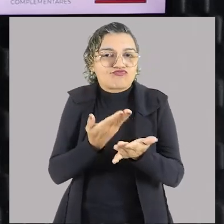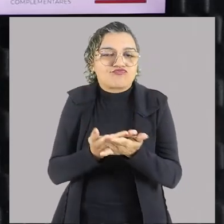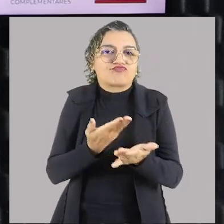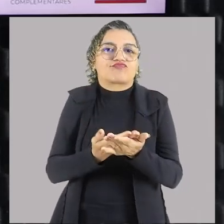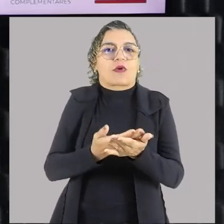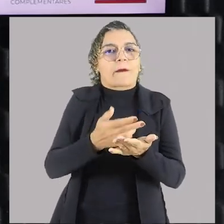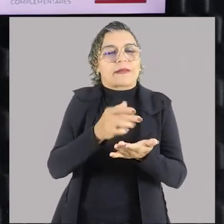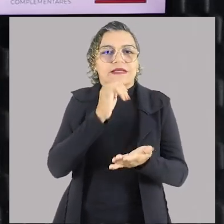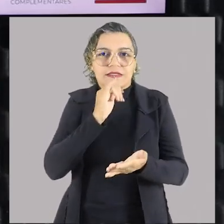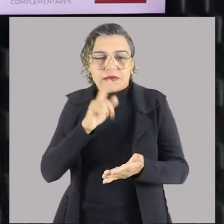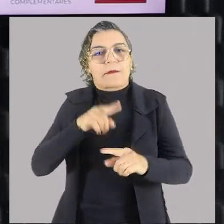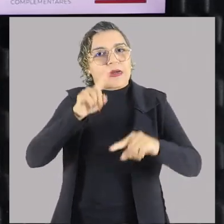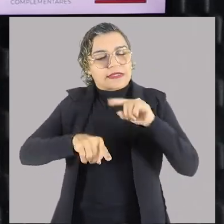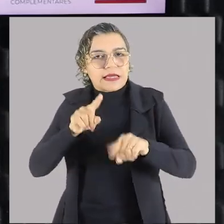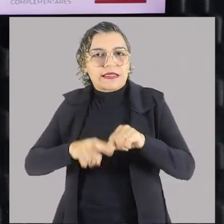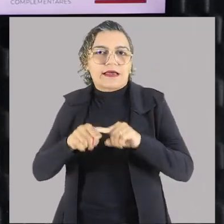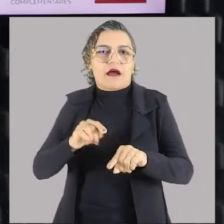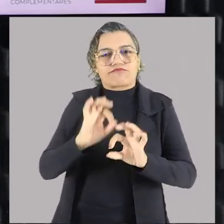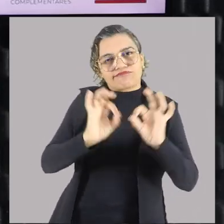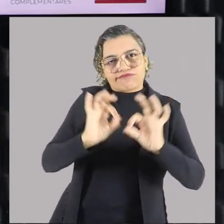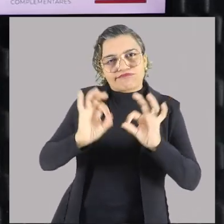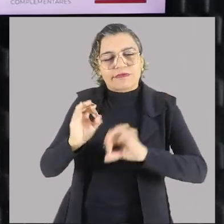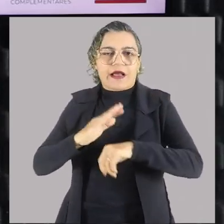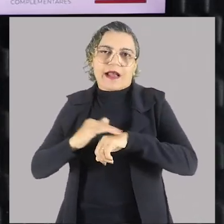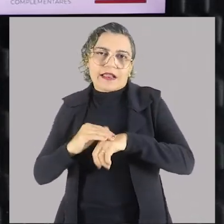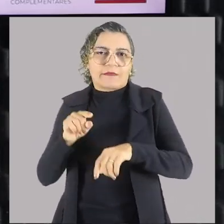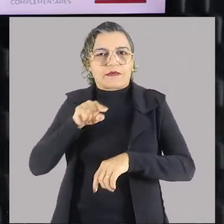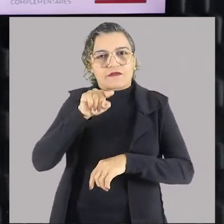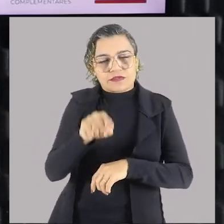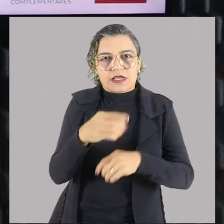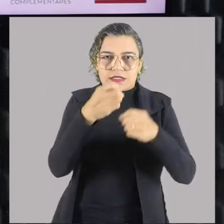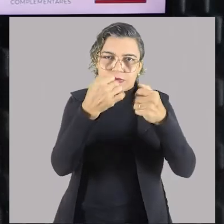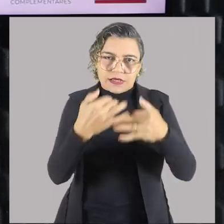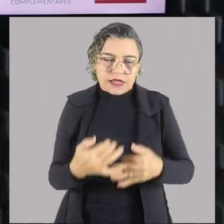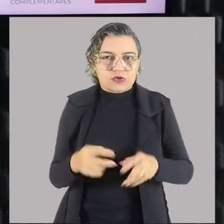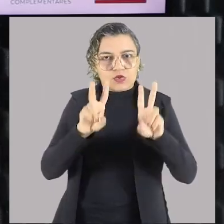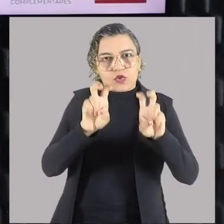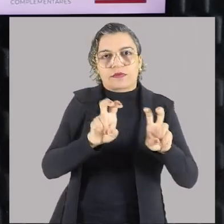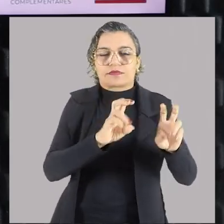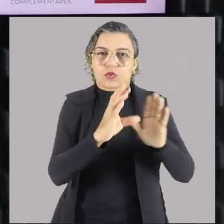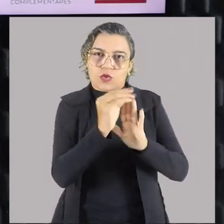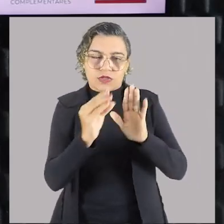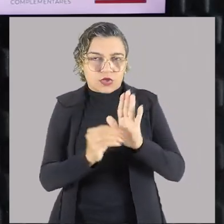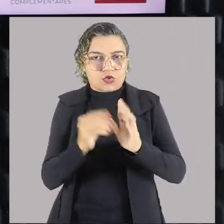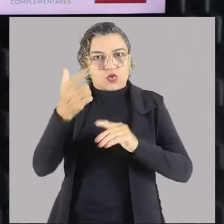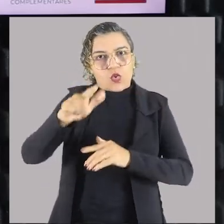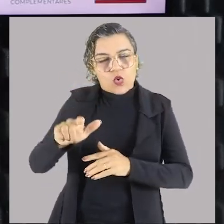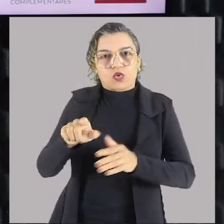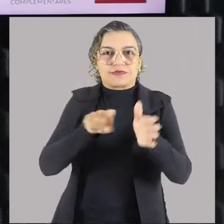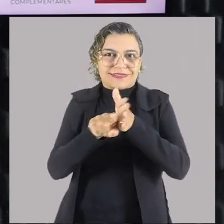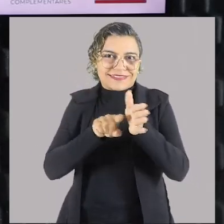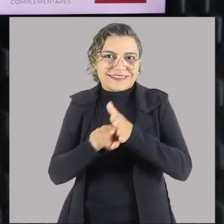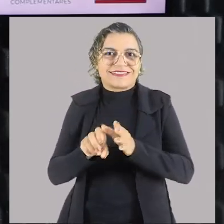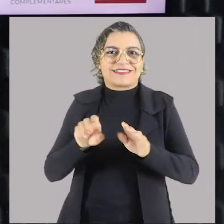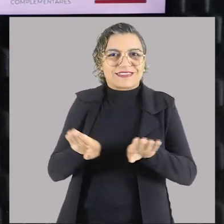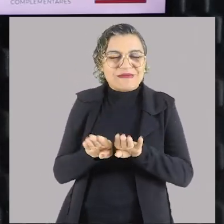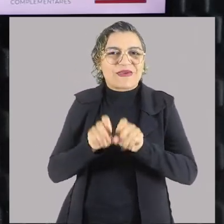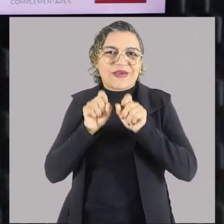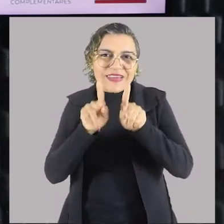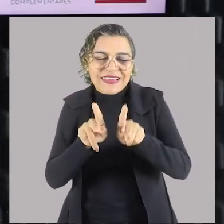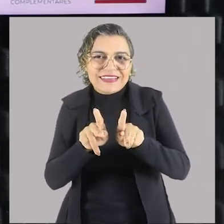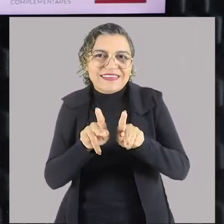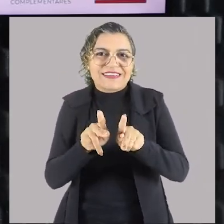formalidade também, mas quando eu estou falando com amigos é comum eu usar, por exemplo, oi, que é o hi, tá certo? Pessoal, hoje